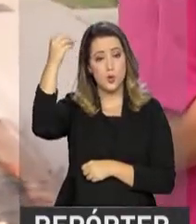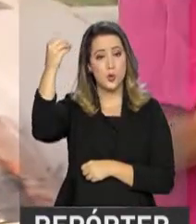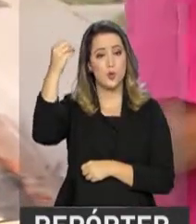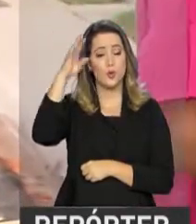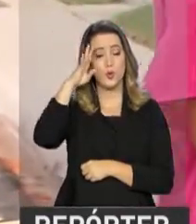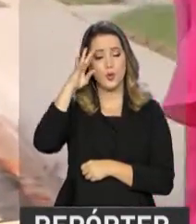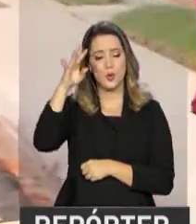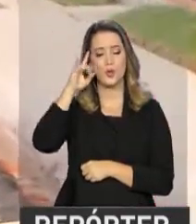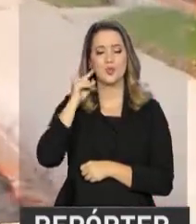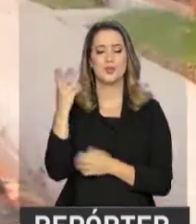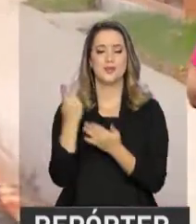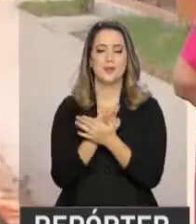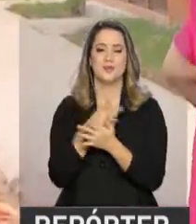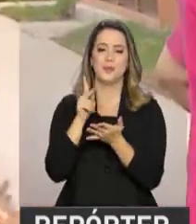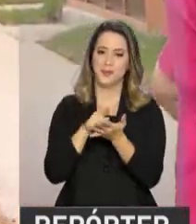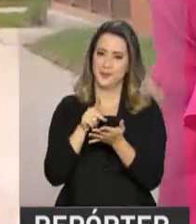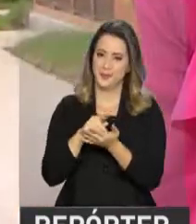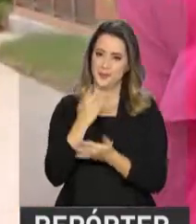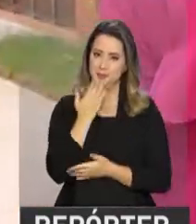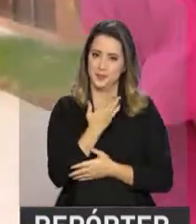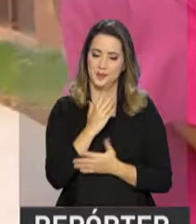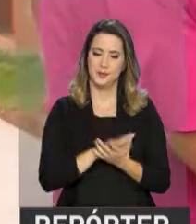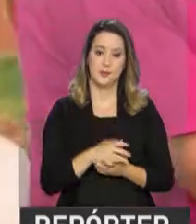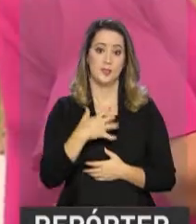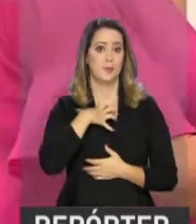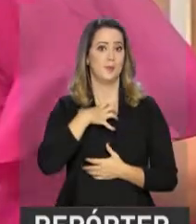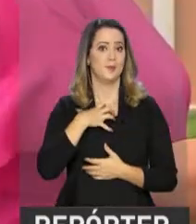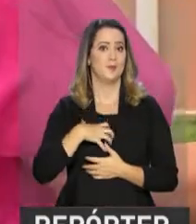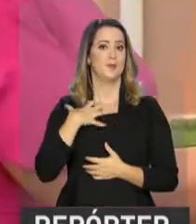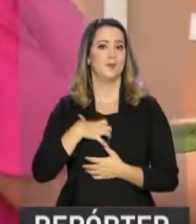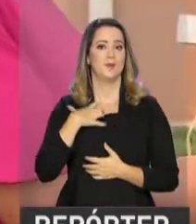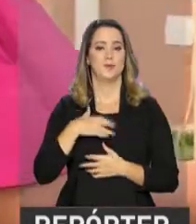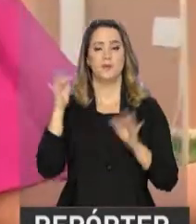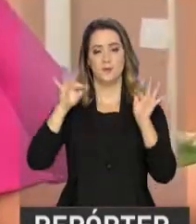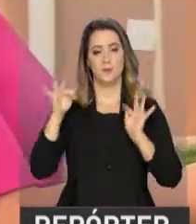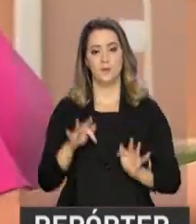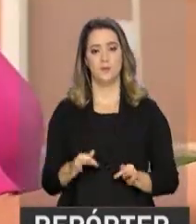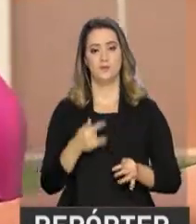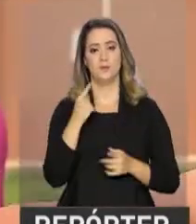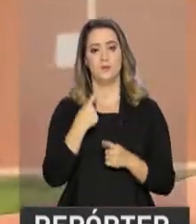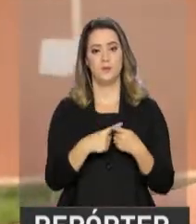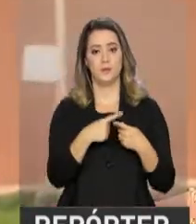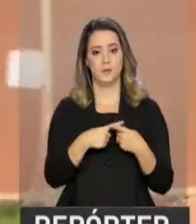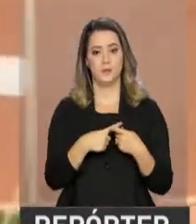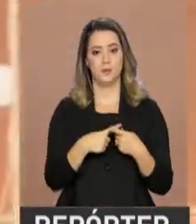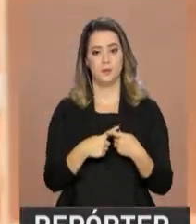sobre a expectativa desse momento. Eu estou muito ansiosa, muito feliz.